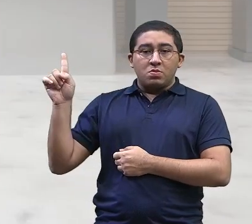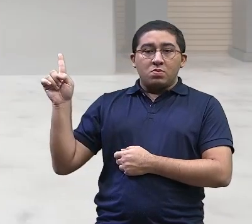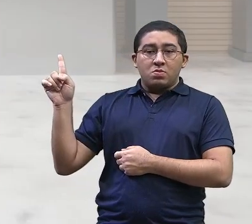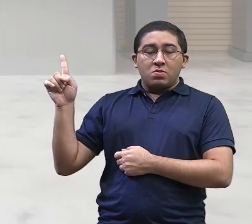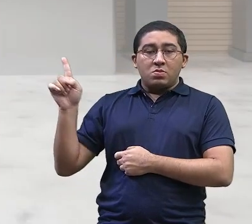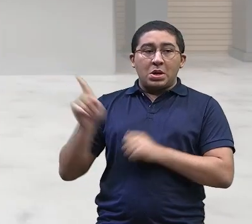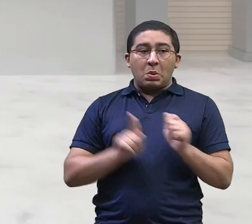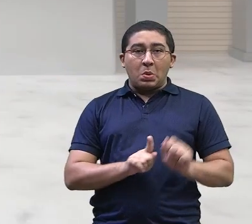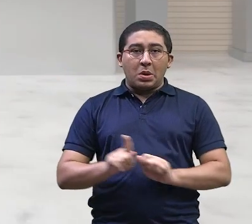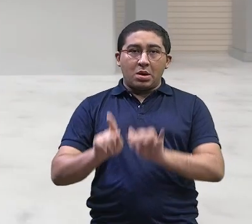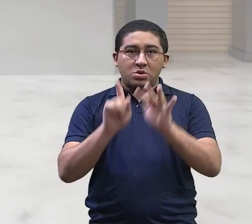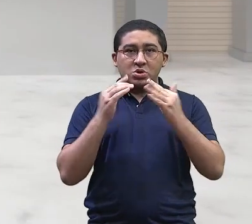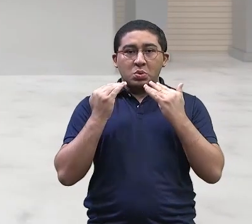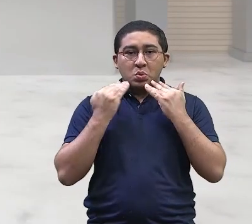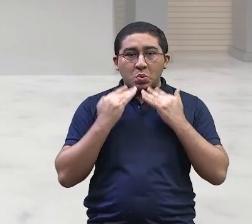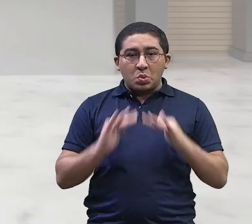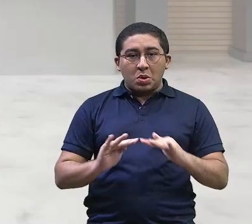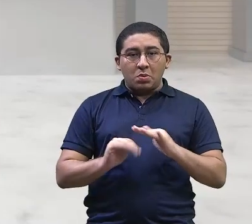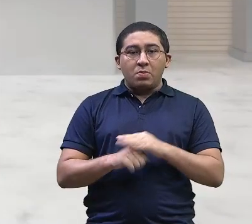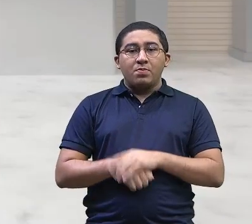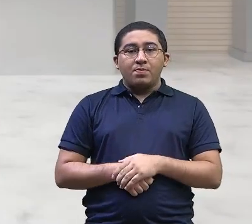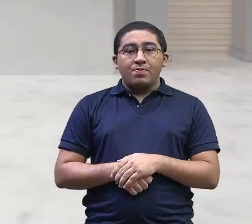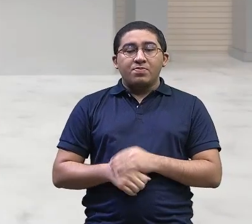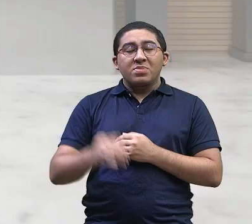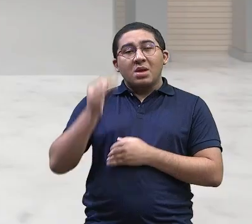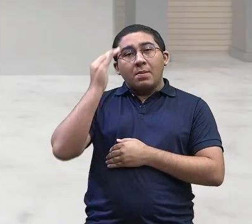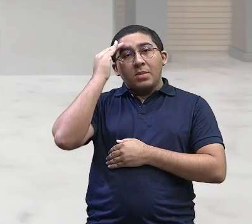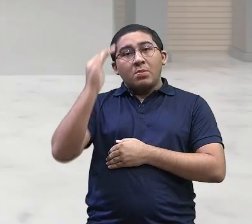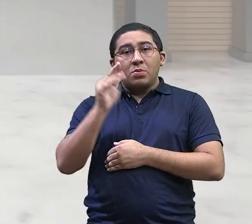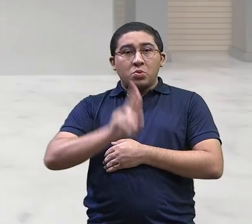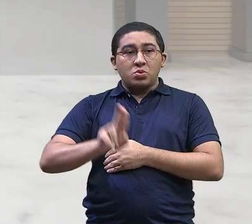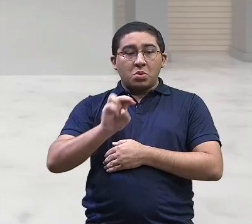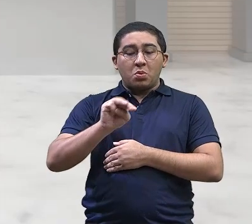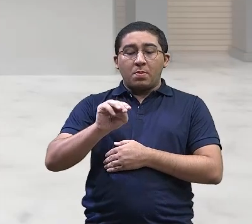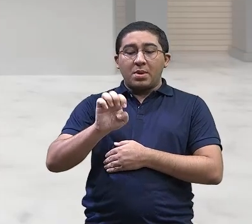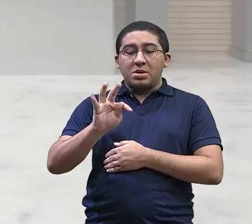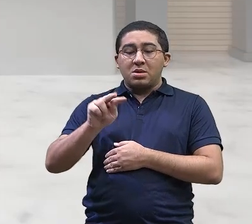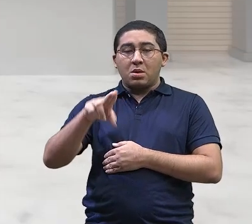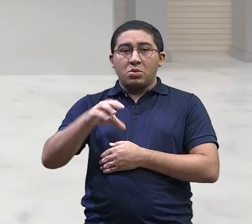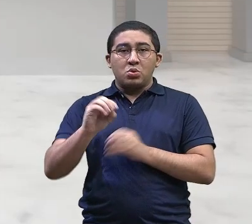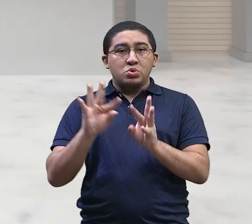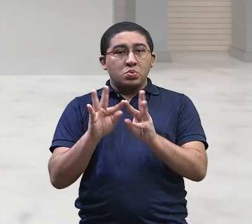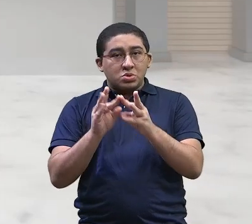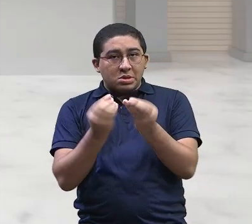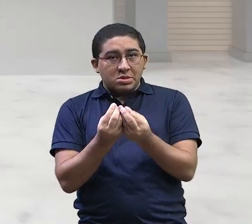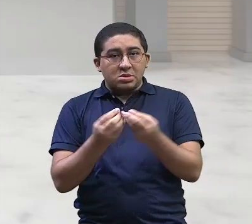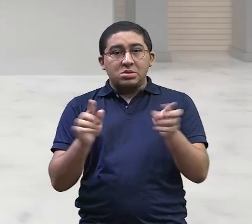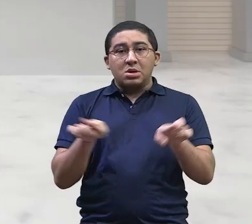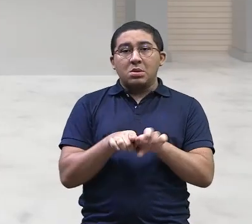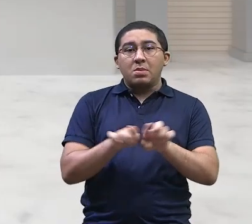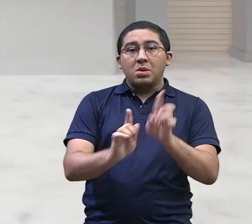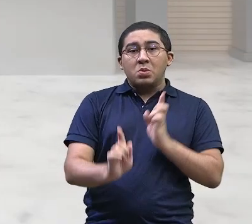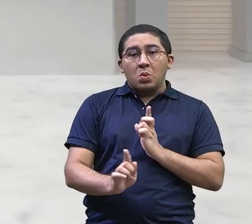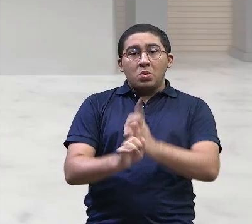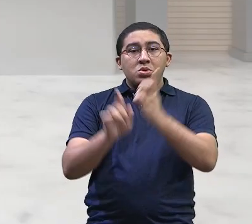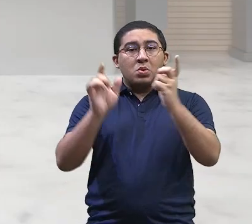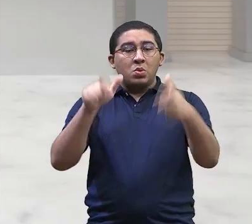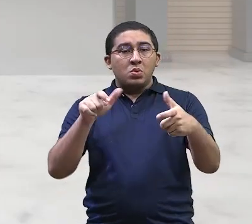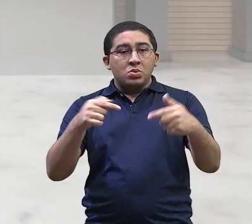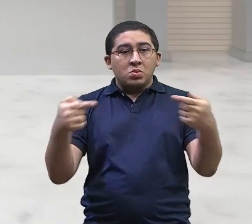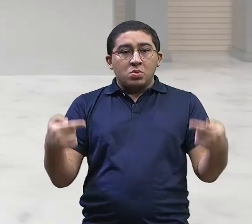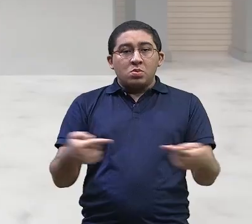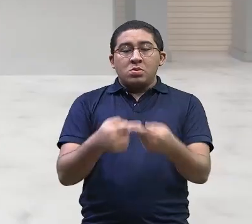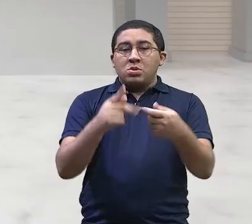natural. O gás natural, ele é formado principalmente do gás metano e ele costuma ser encontrado associado